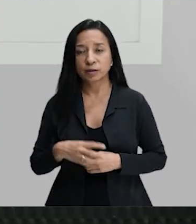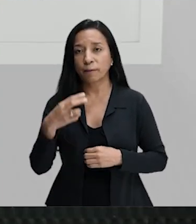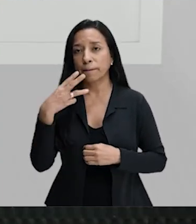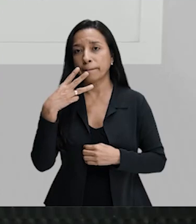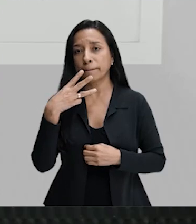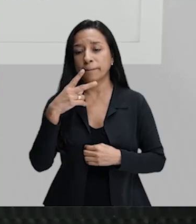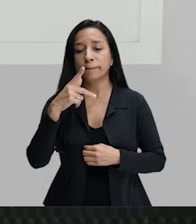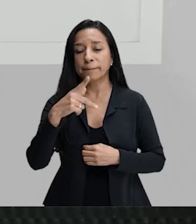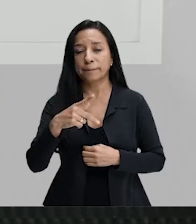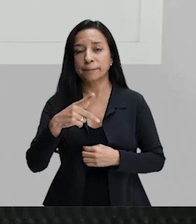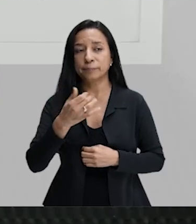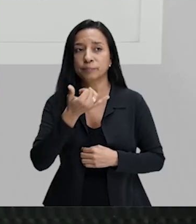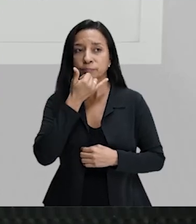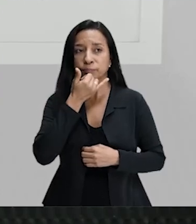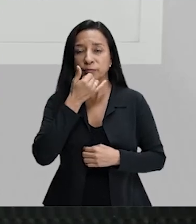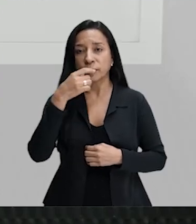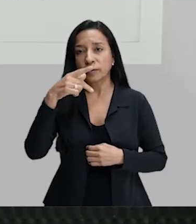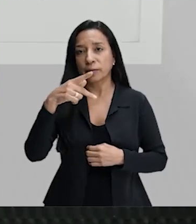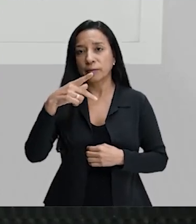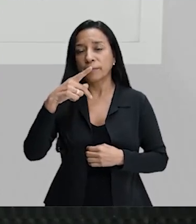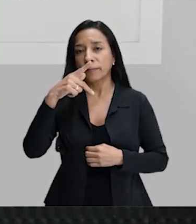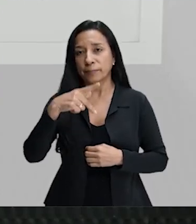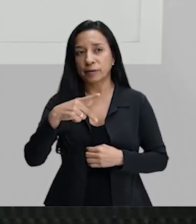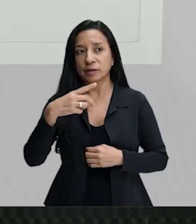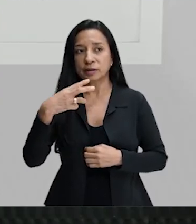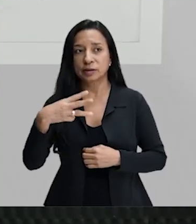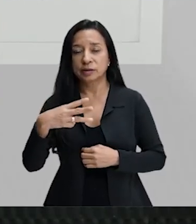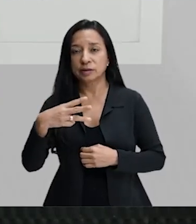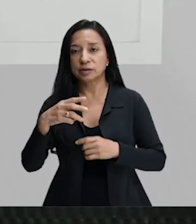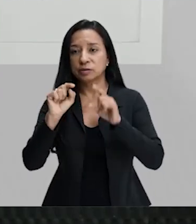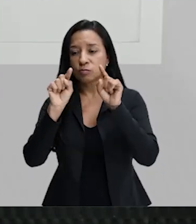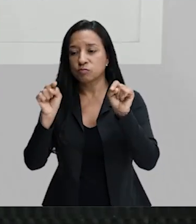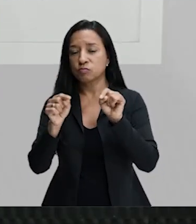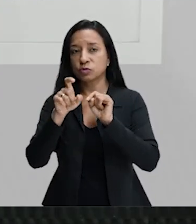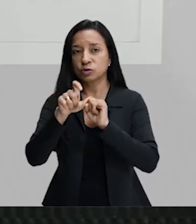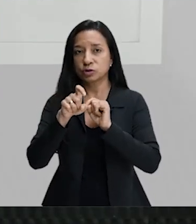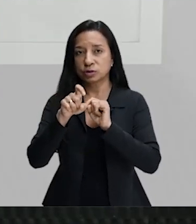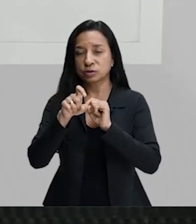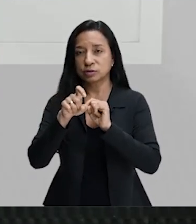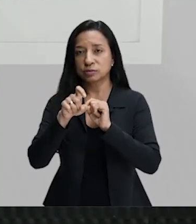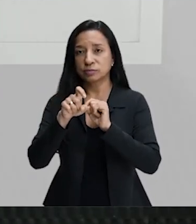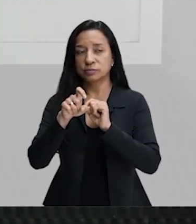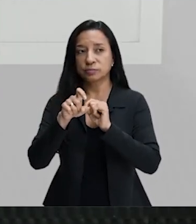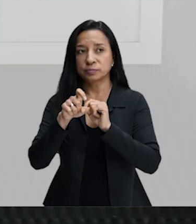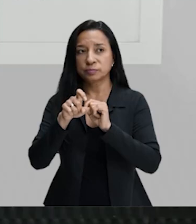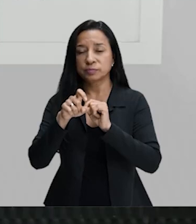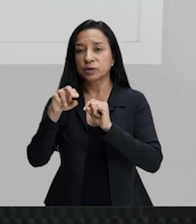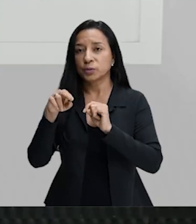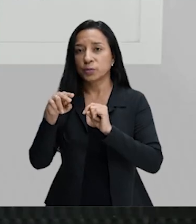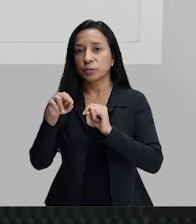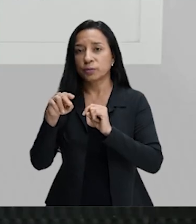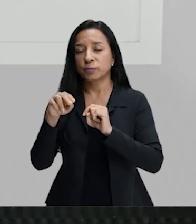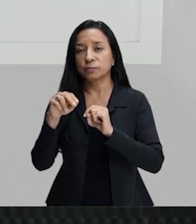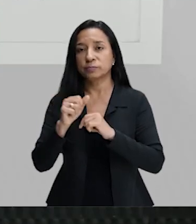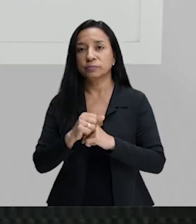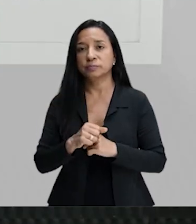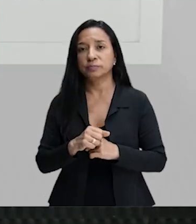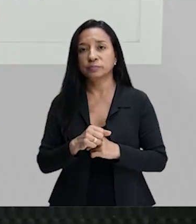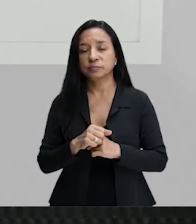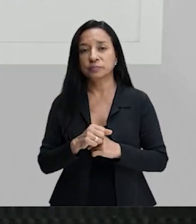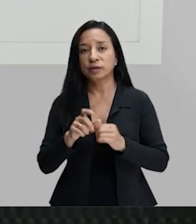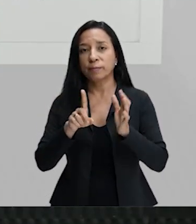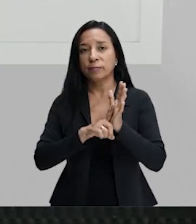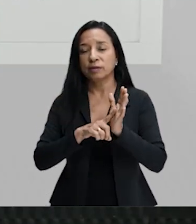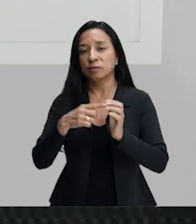P3x. Olha só. Então nessa aqui eu tenho 3 raízes, ó. 3 raízes.